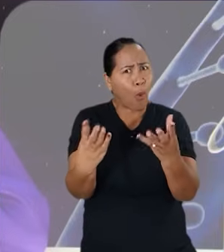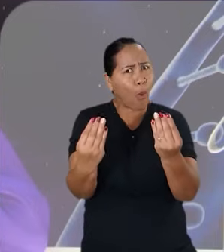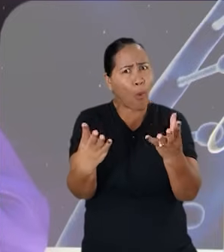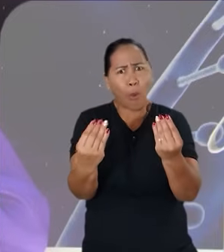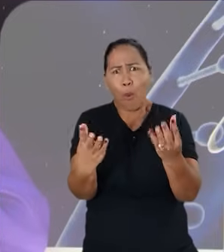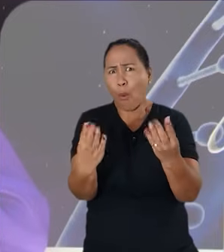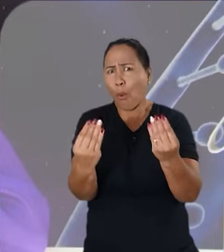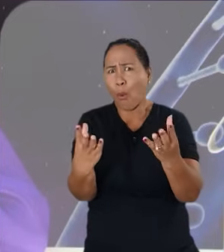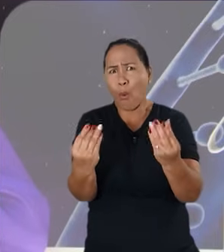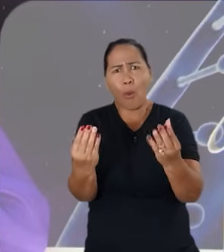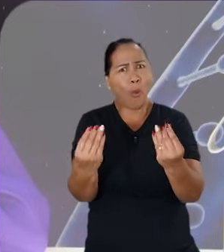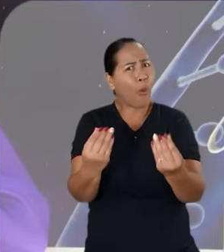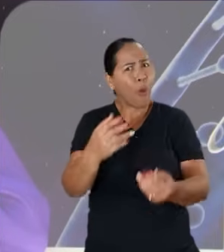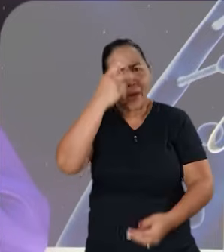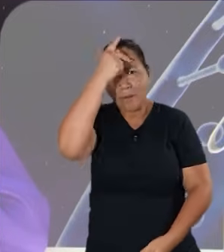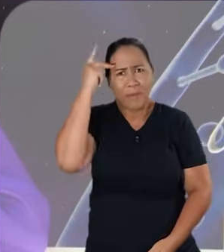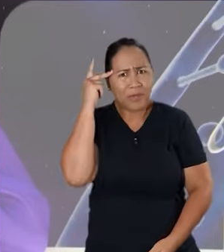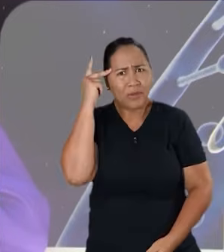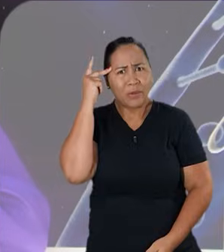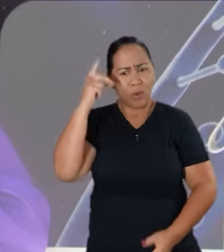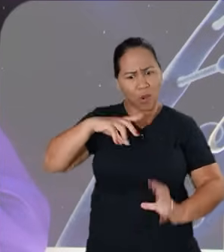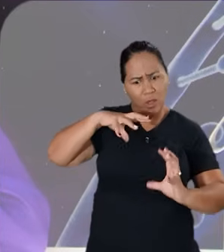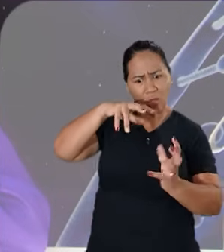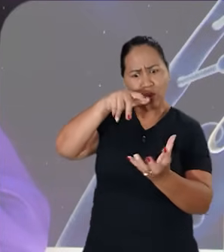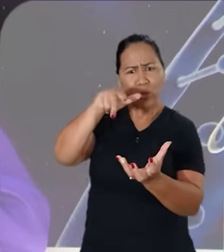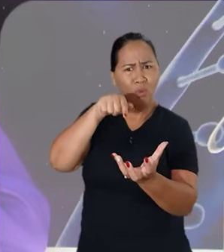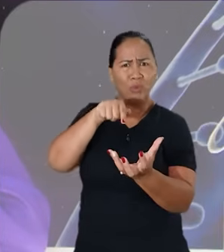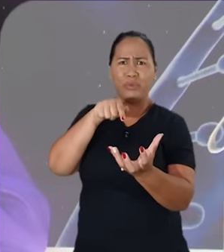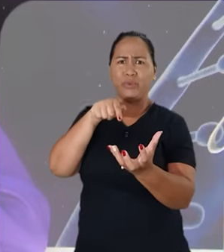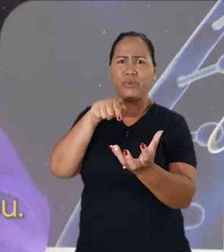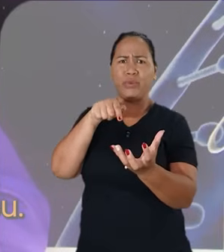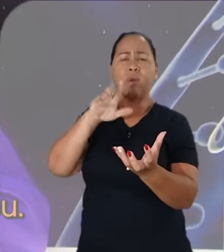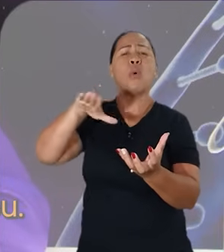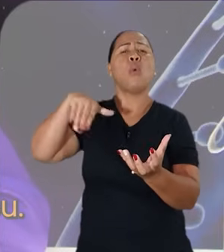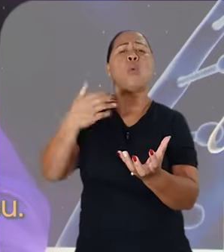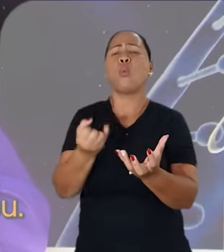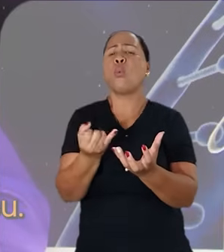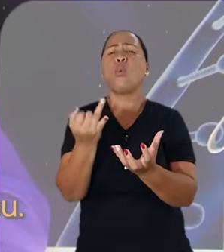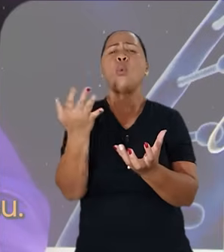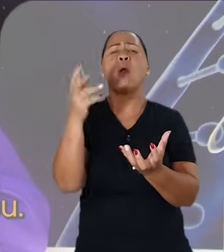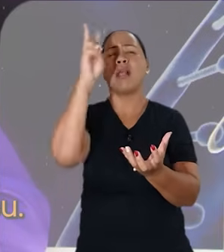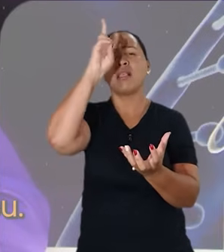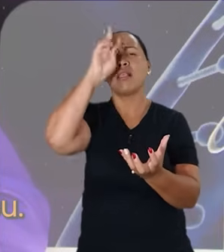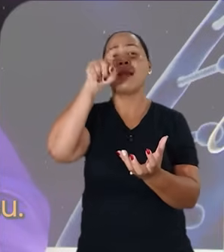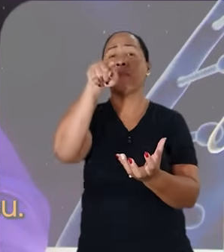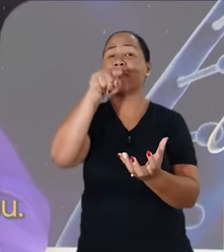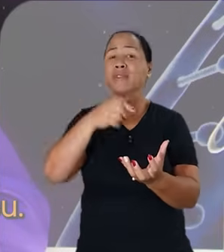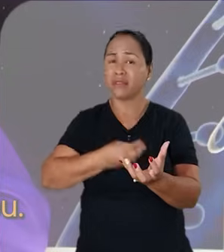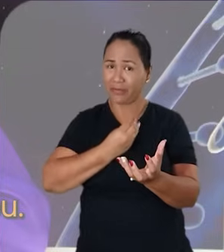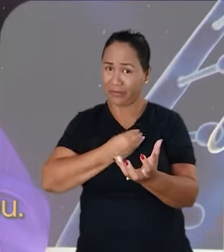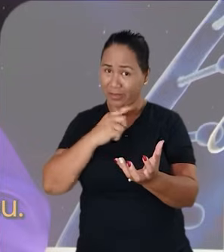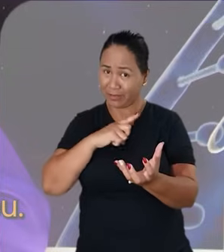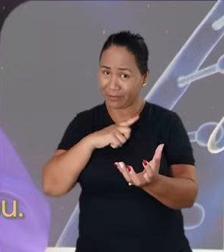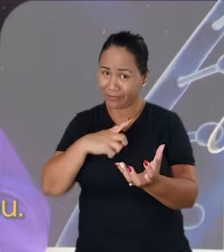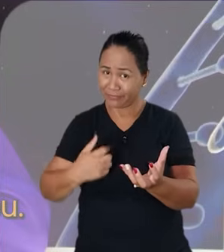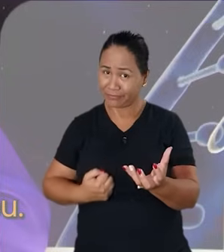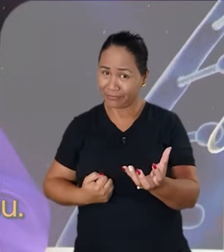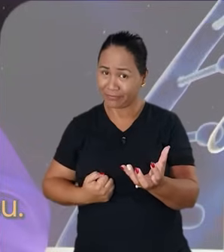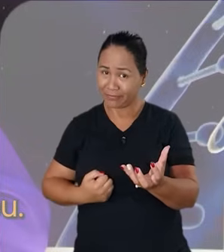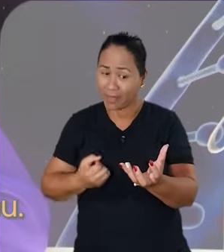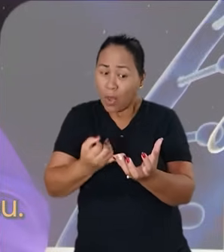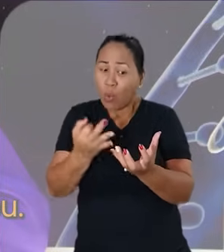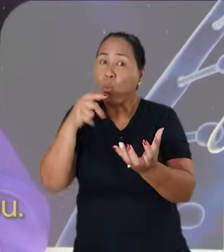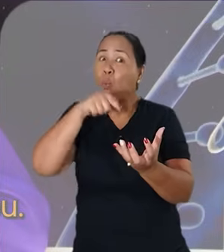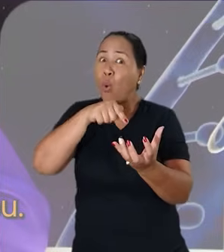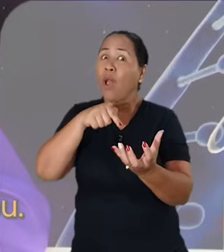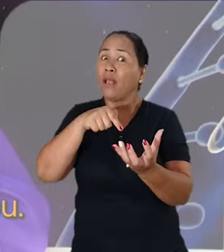existe. Milhões de pessoas no mundo e uma lembrou que você é especial para ela e você não